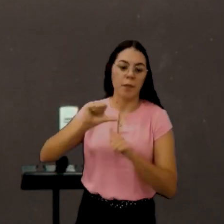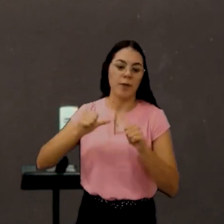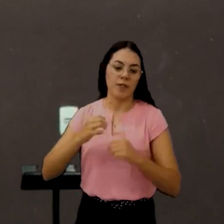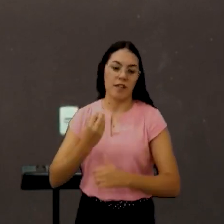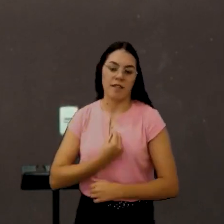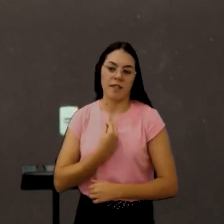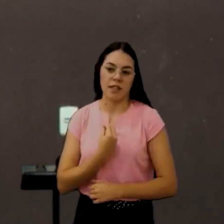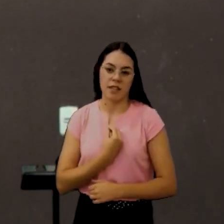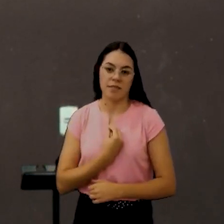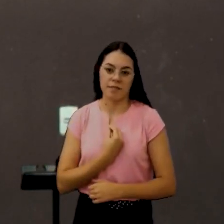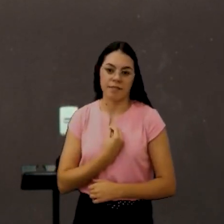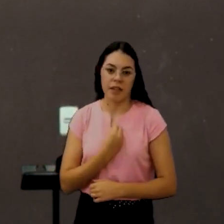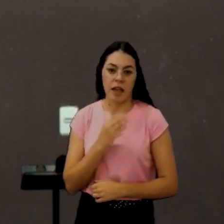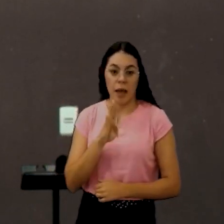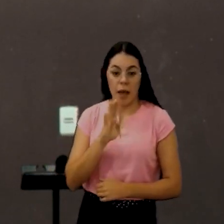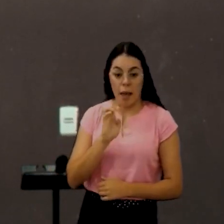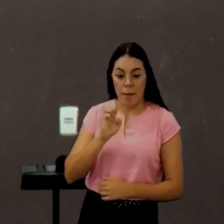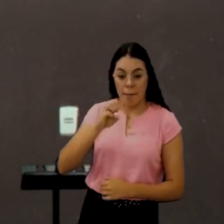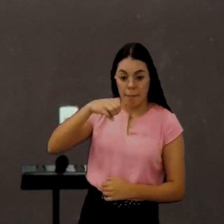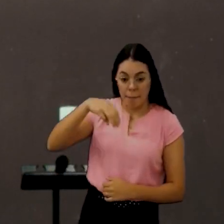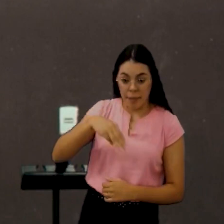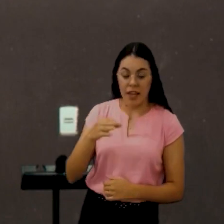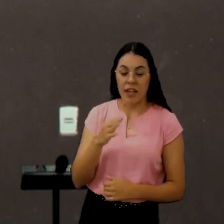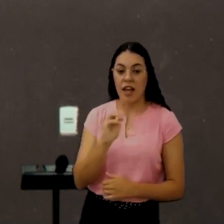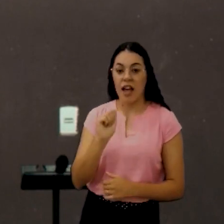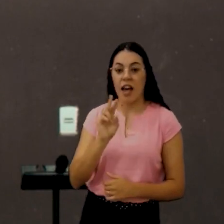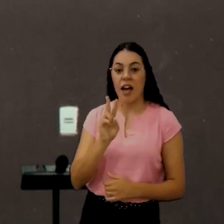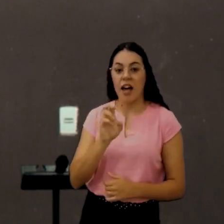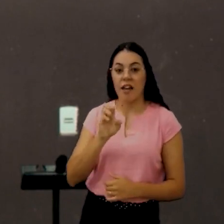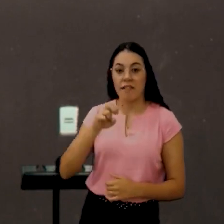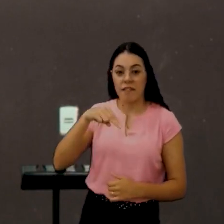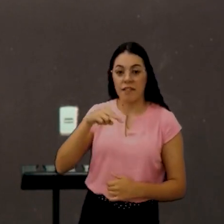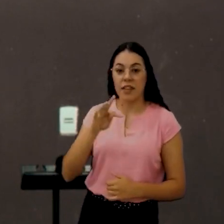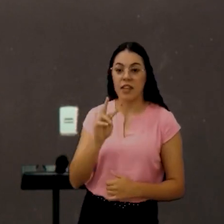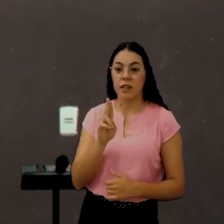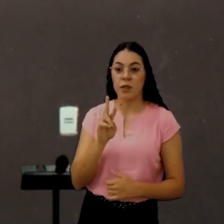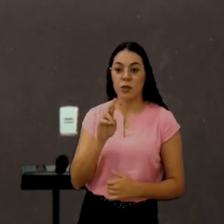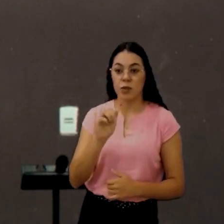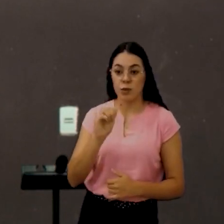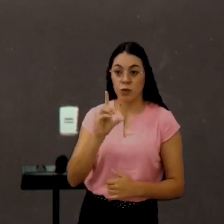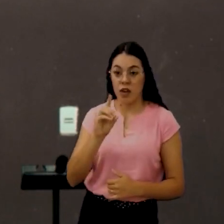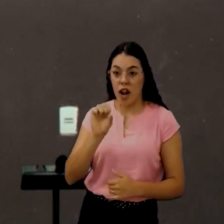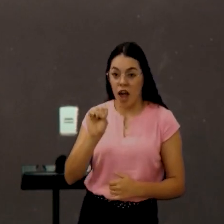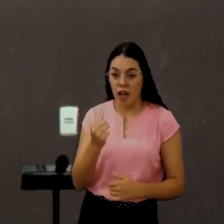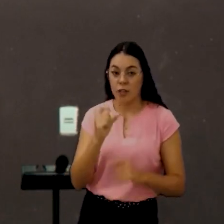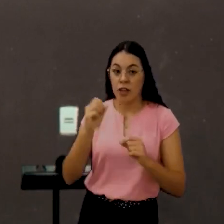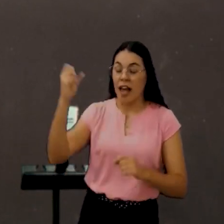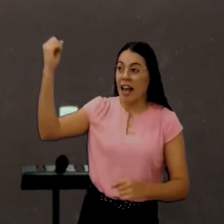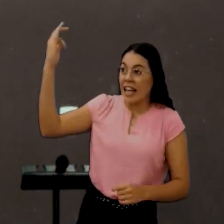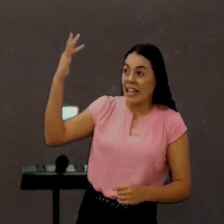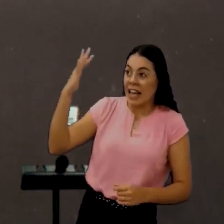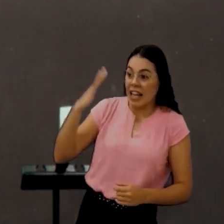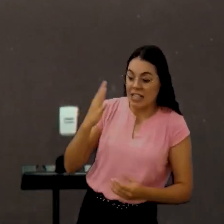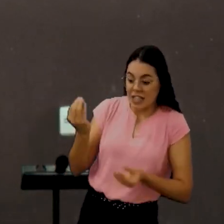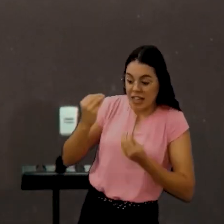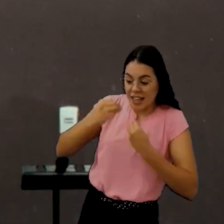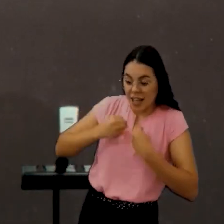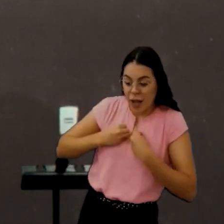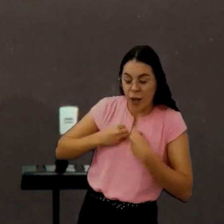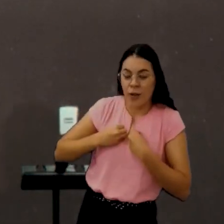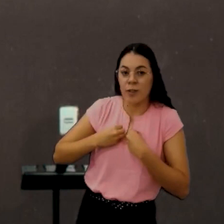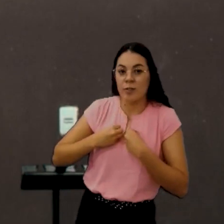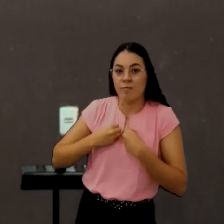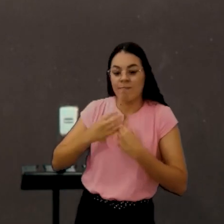O bem-aventurado é alguém que foi alcançado por essa graça salvadora, a ponto de que ele recebeu